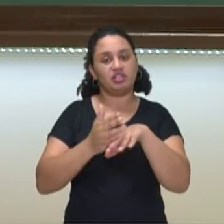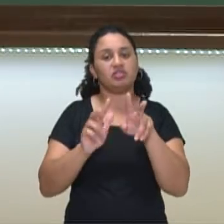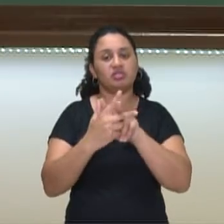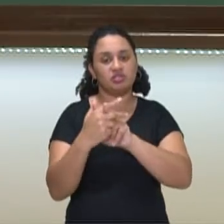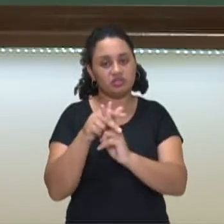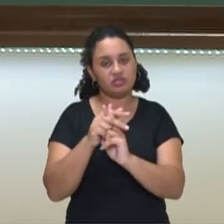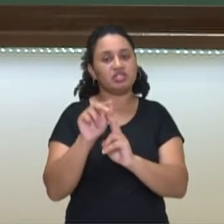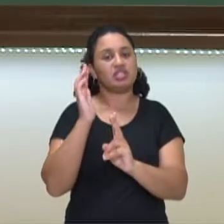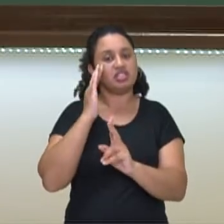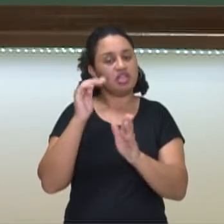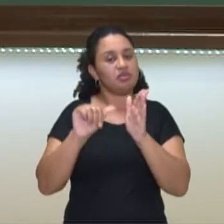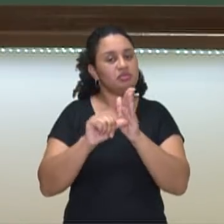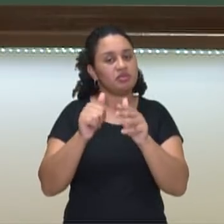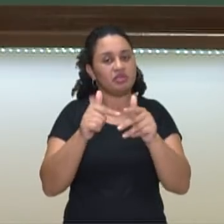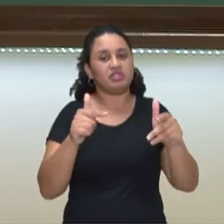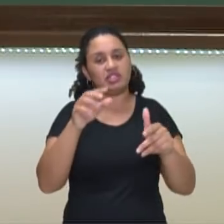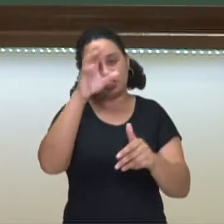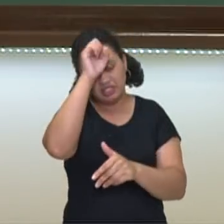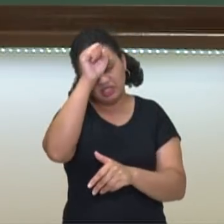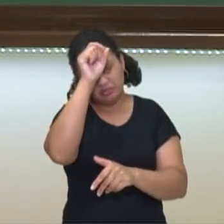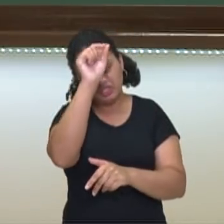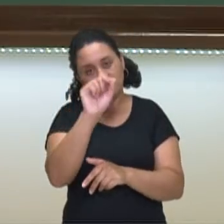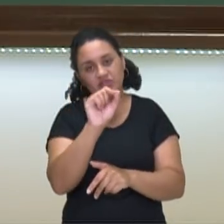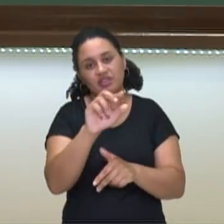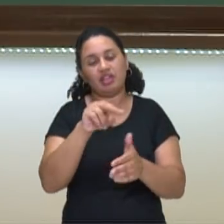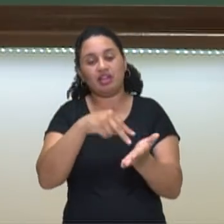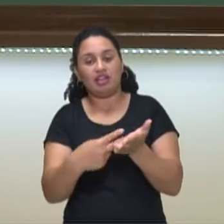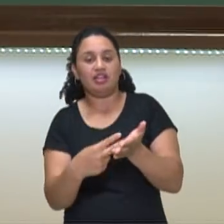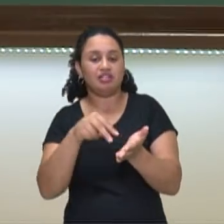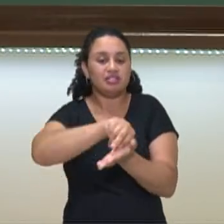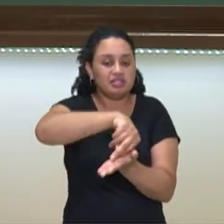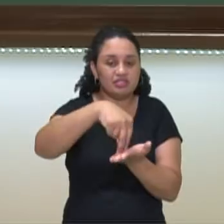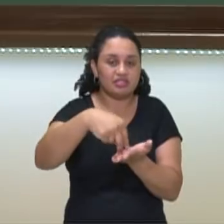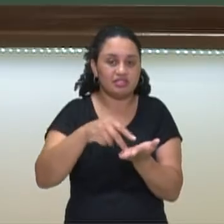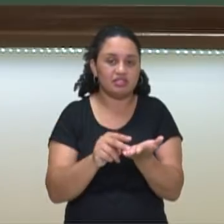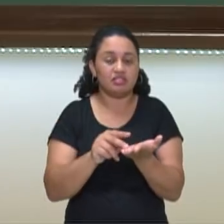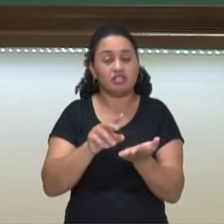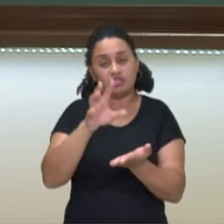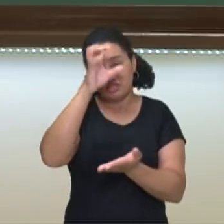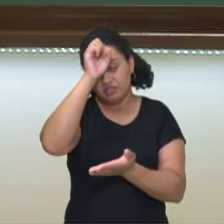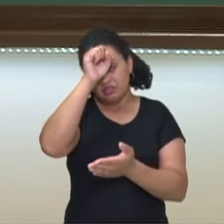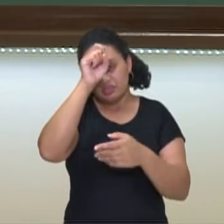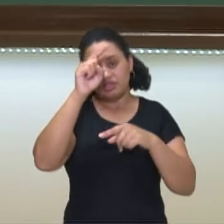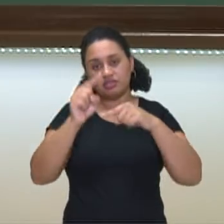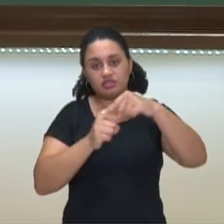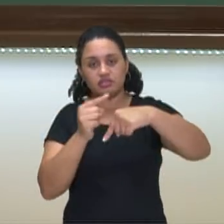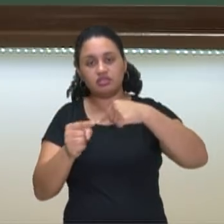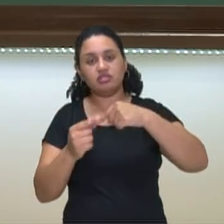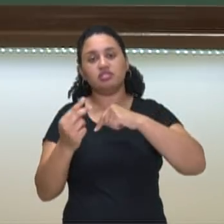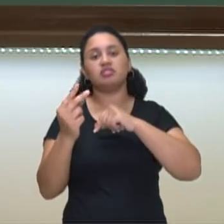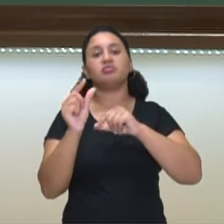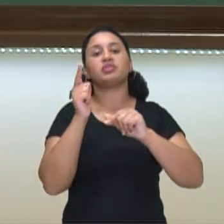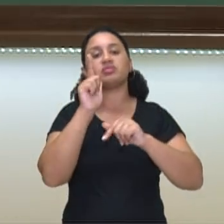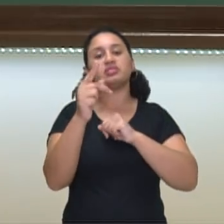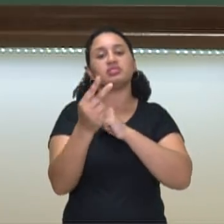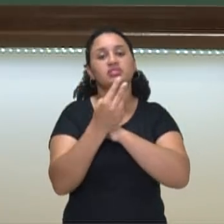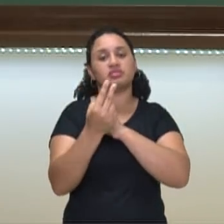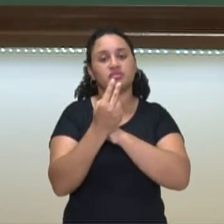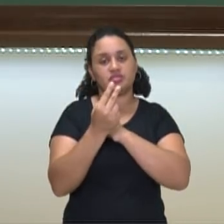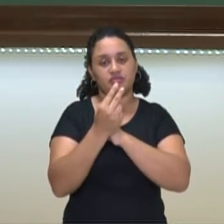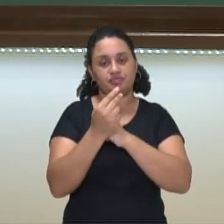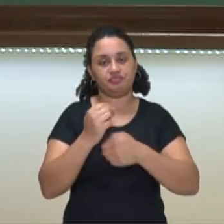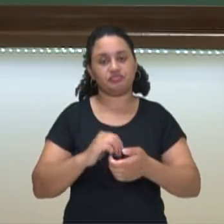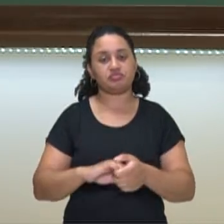você aprende na luta é a cair, né? E é aprender esse rolamento exatamente para se proteger. Então, o